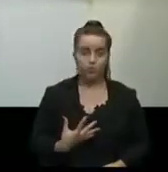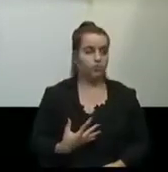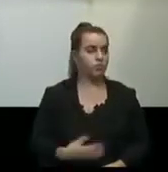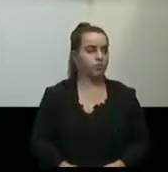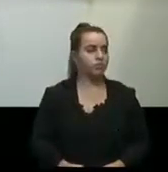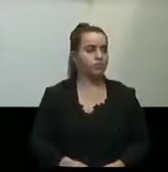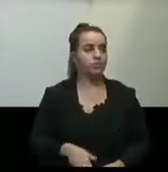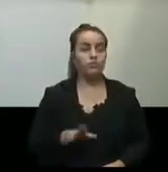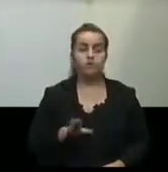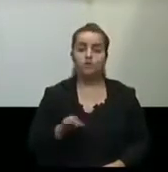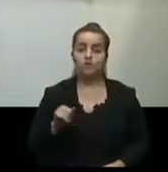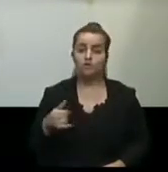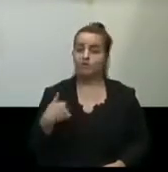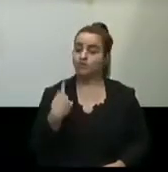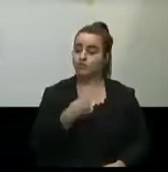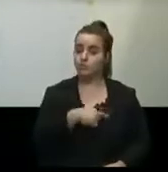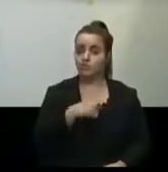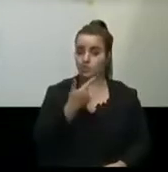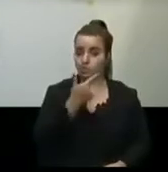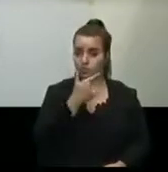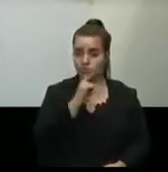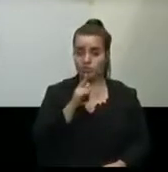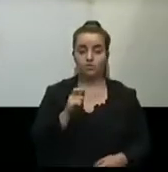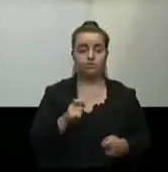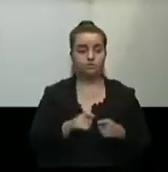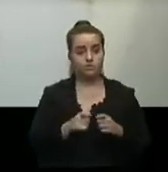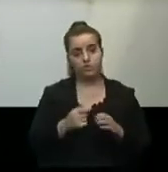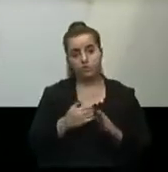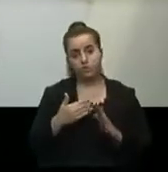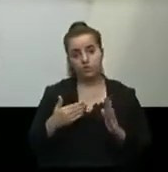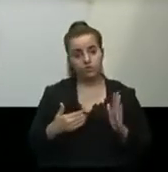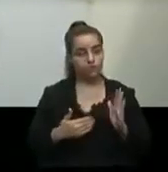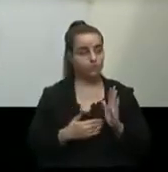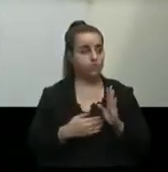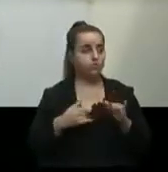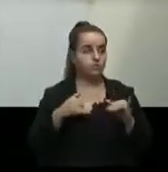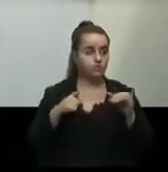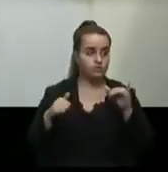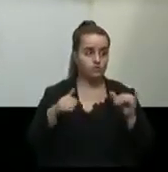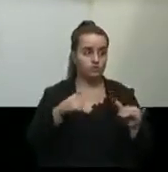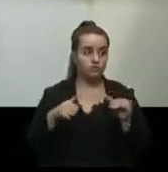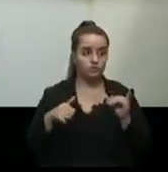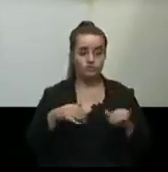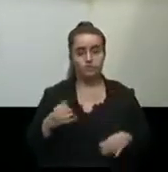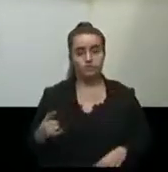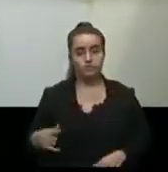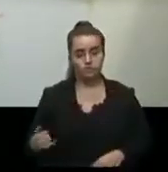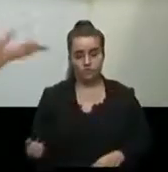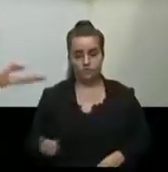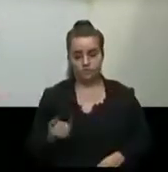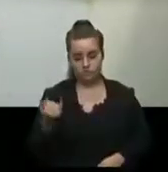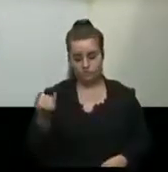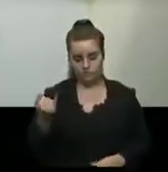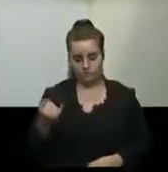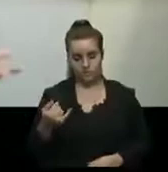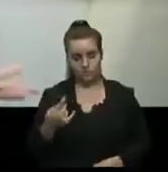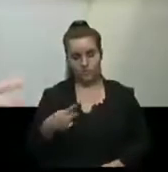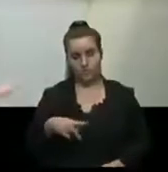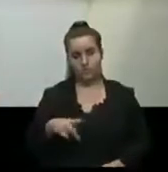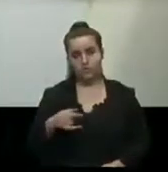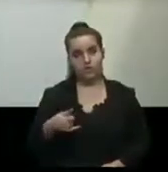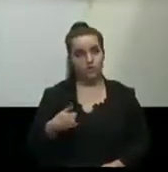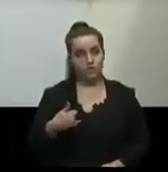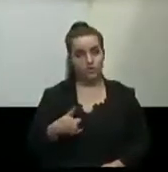Tá? Desde que eu consiga fazer que todas as informações importantes, sexo, idade,